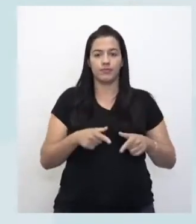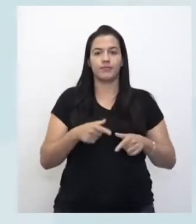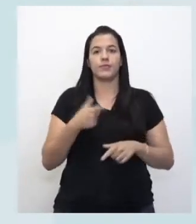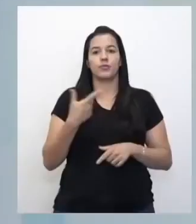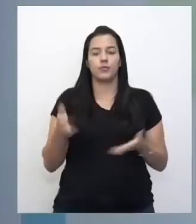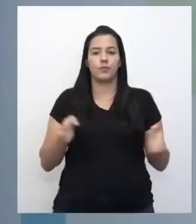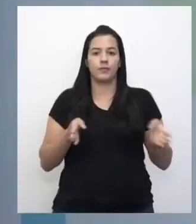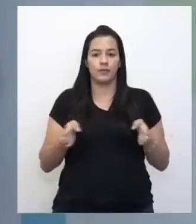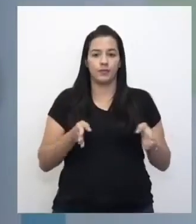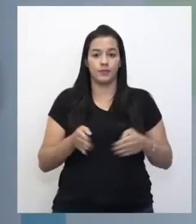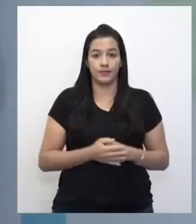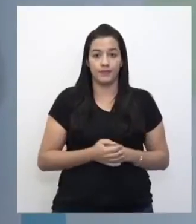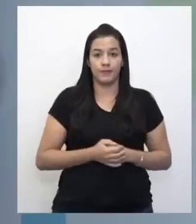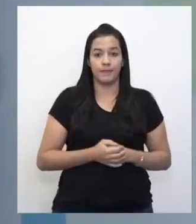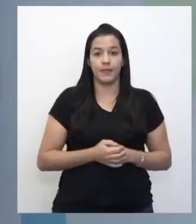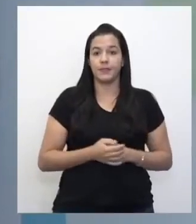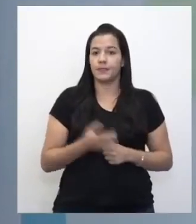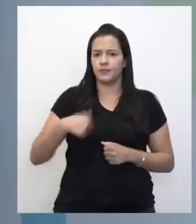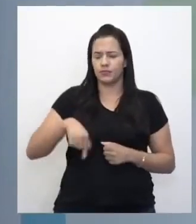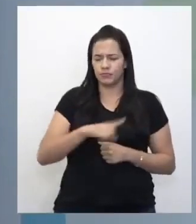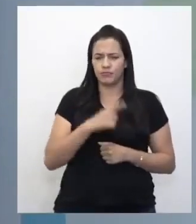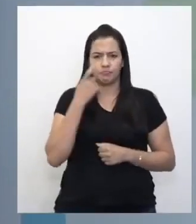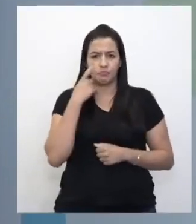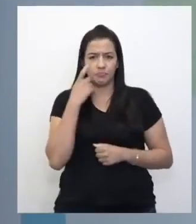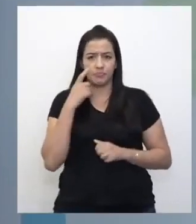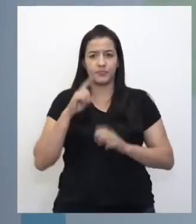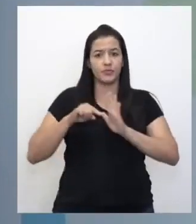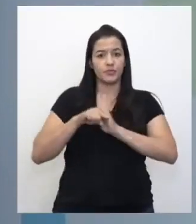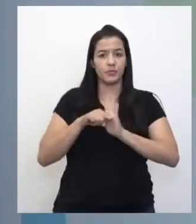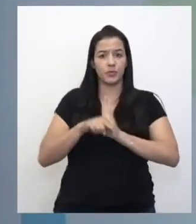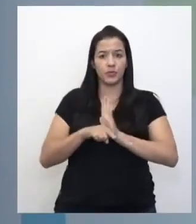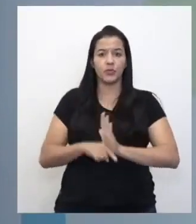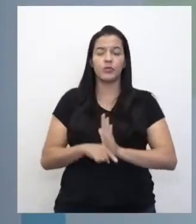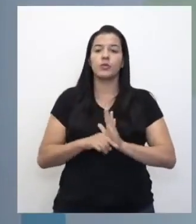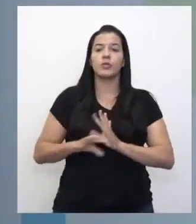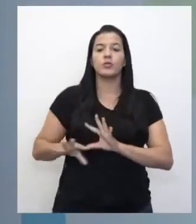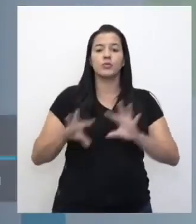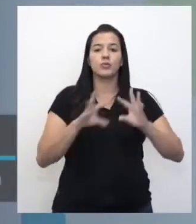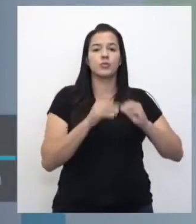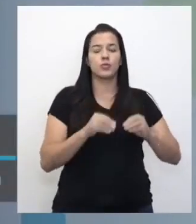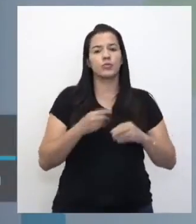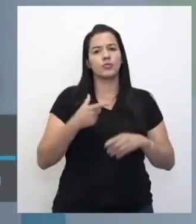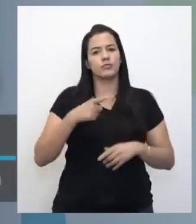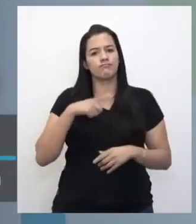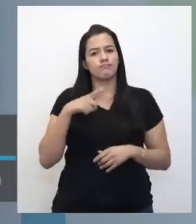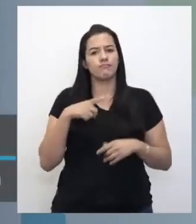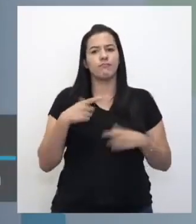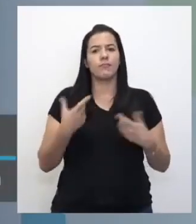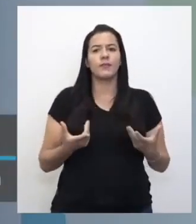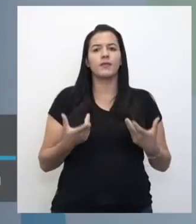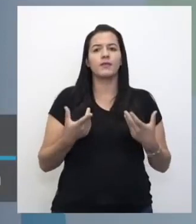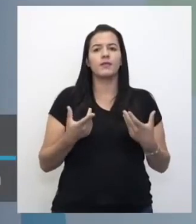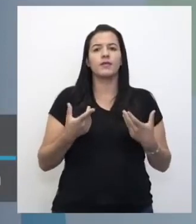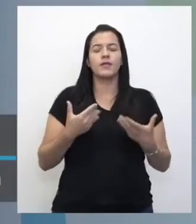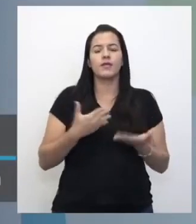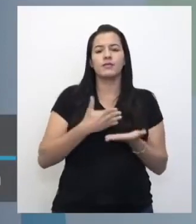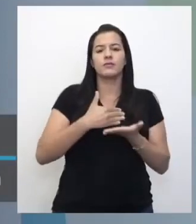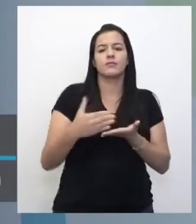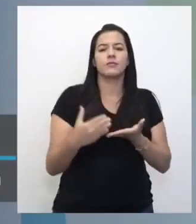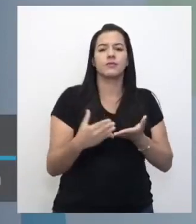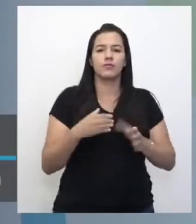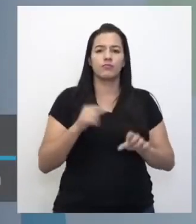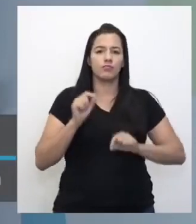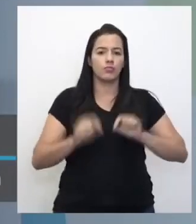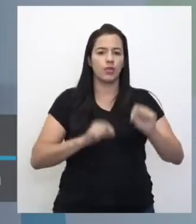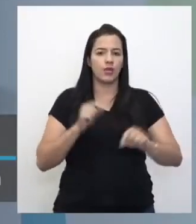época. Gente, revisando um pouquinho o romantismo, foi a época em que os escritores começaram a simplificar as narrativas. Você tinha aquelas